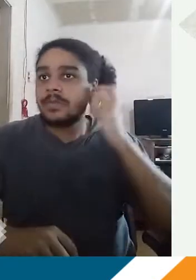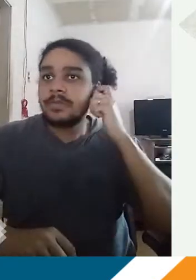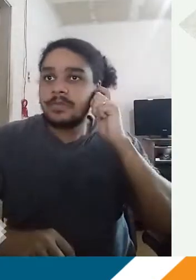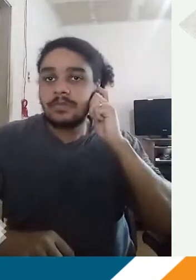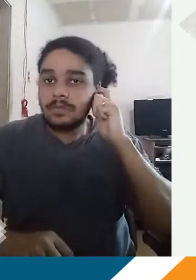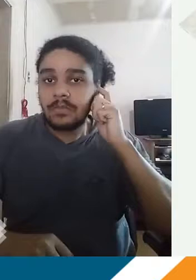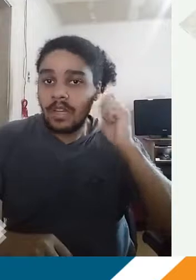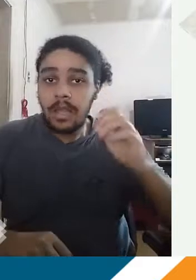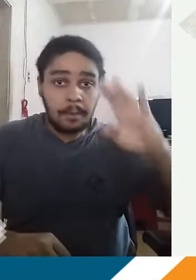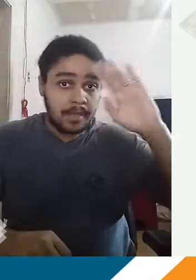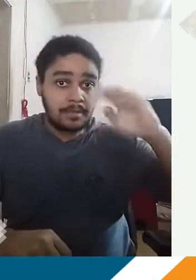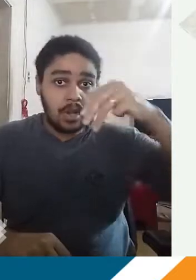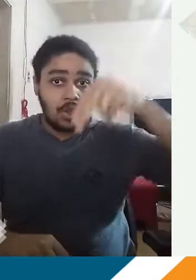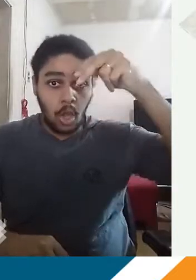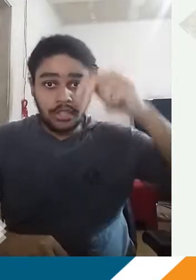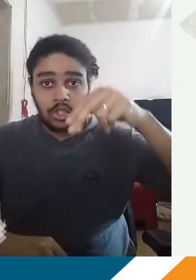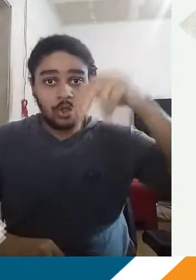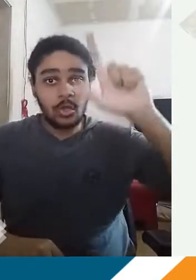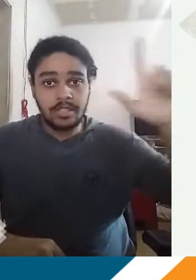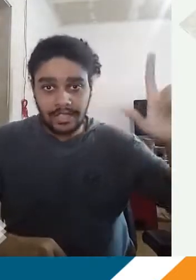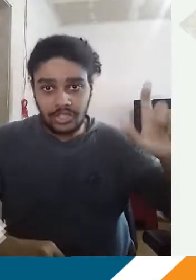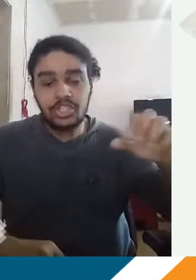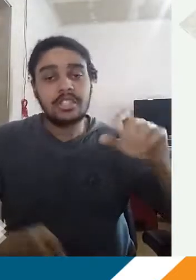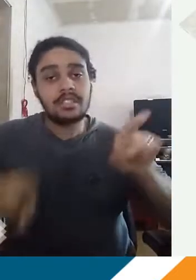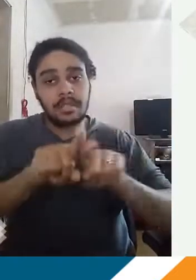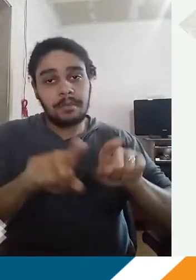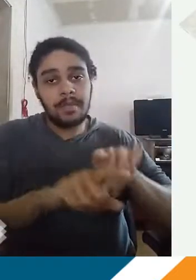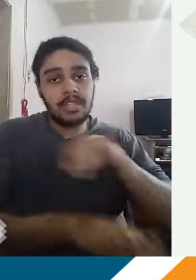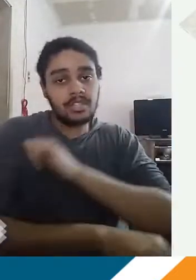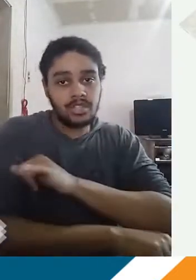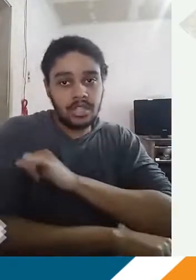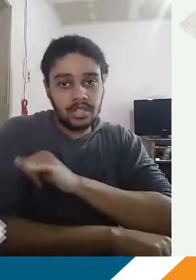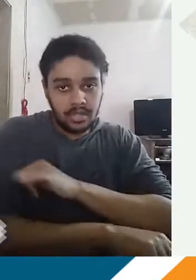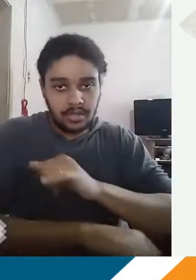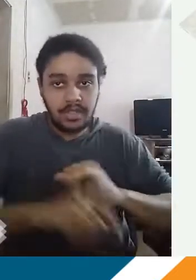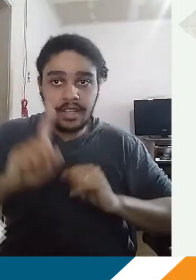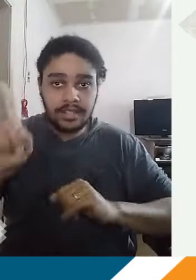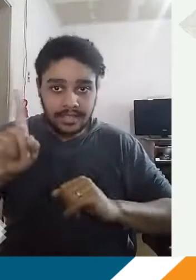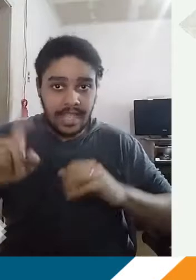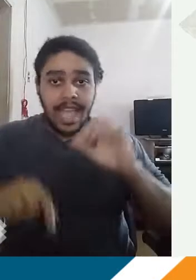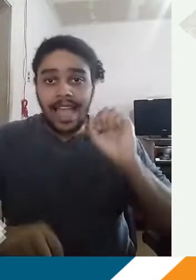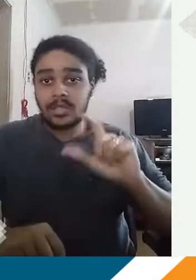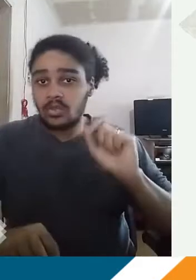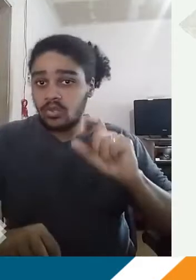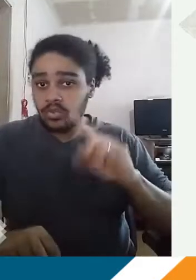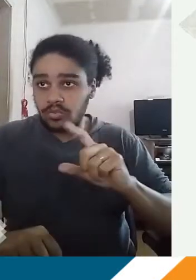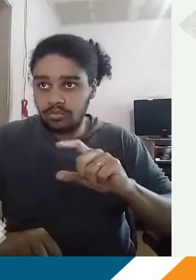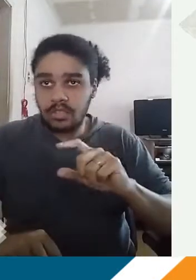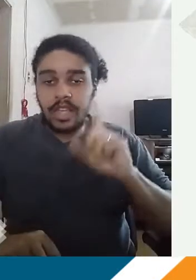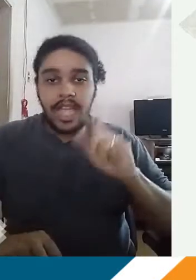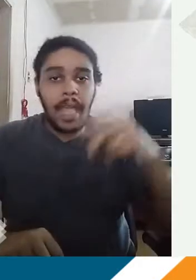e região nordeste, e Rio de Janeiro. Ao lado teremos aqui em azul